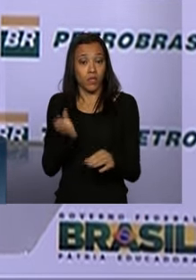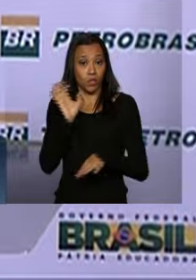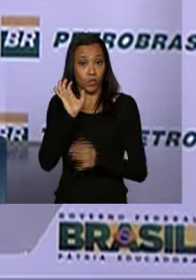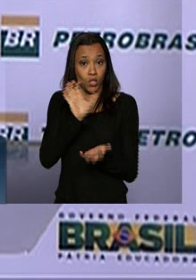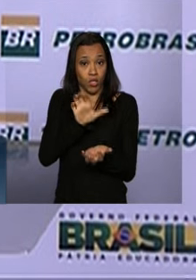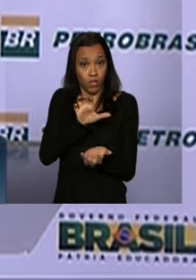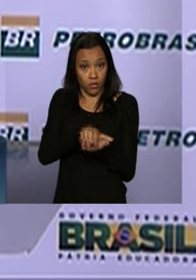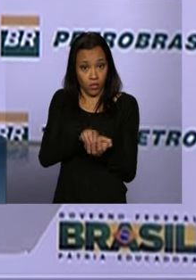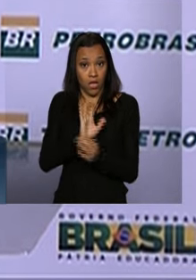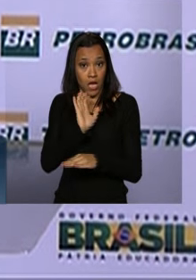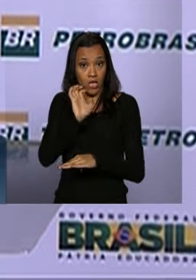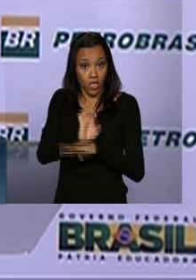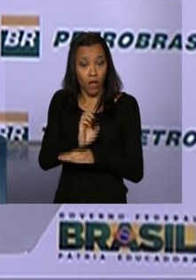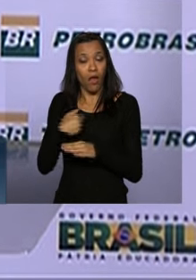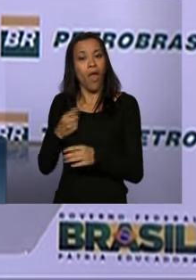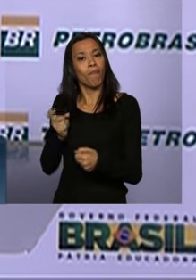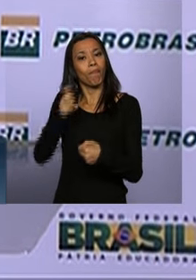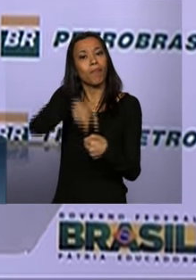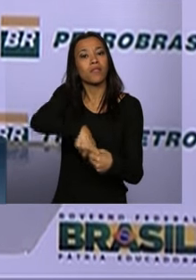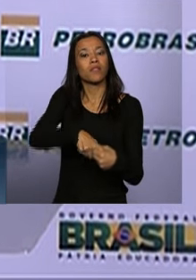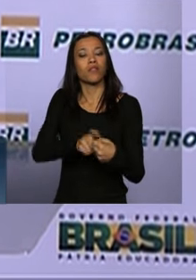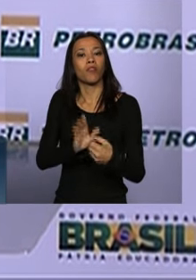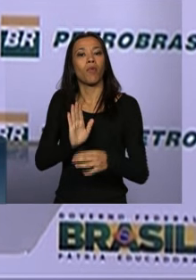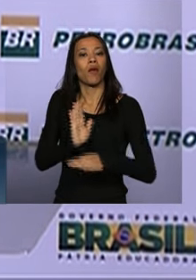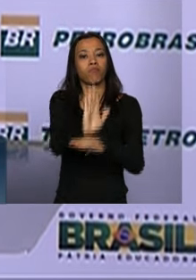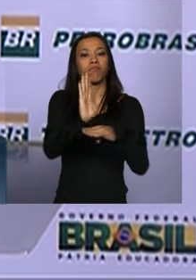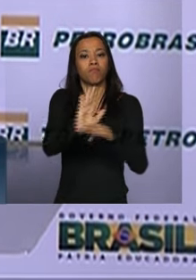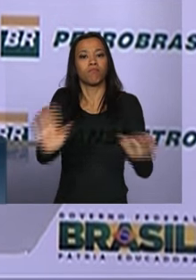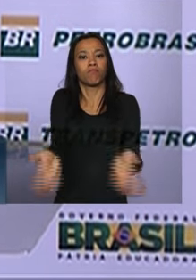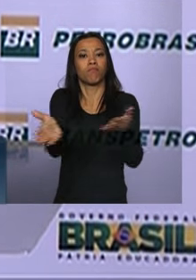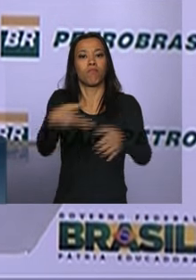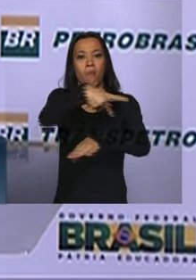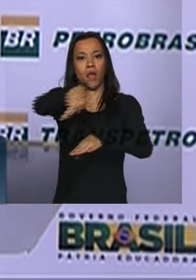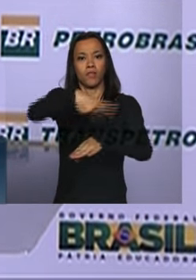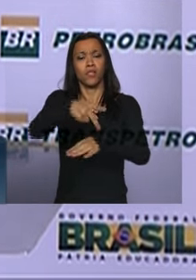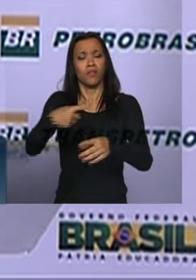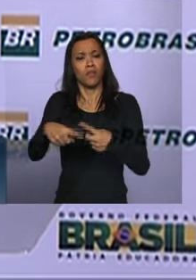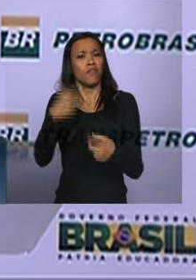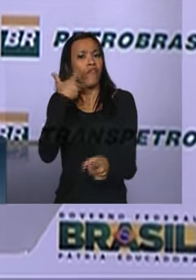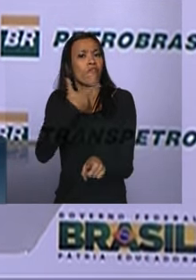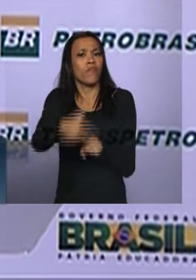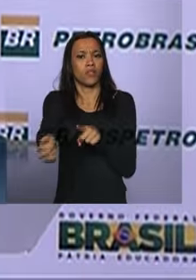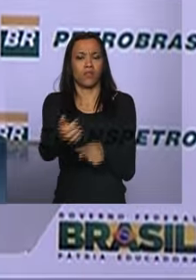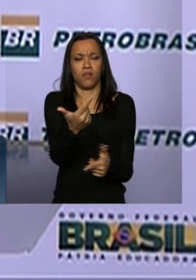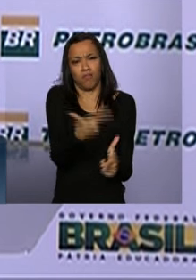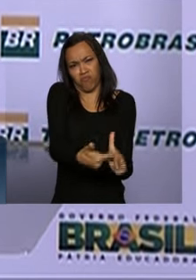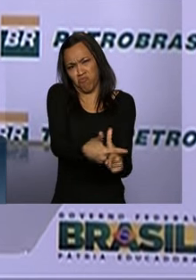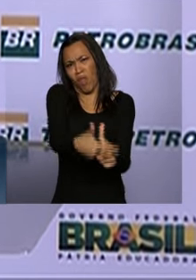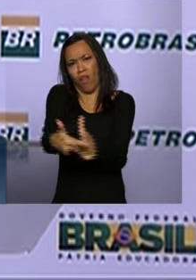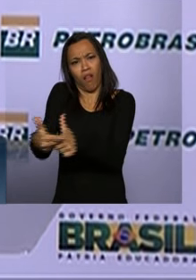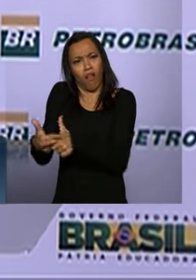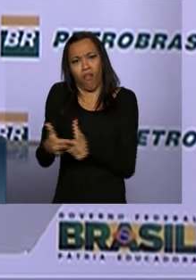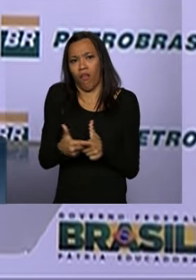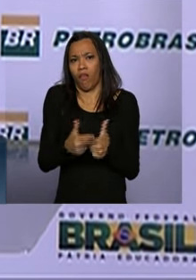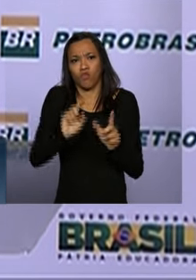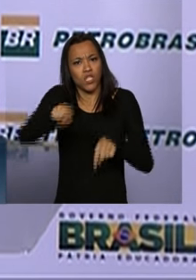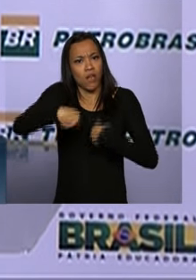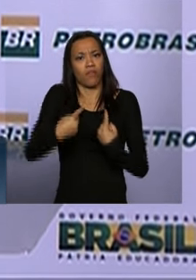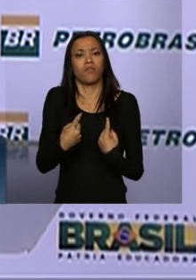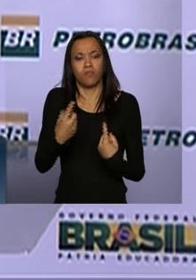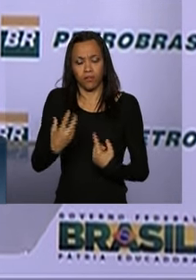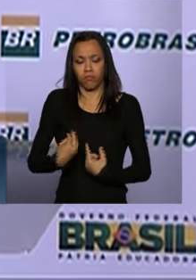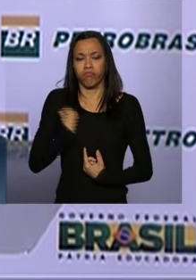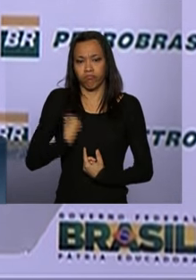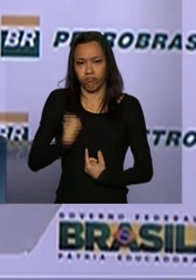ajudar o país com seu trabalho, com sua gente guerreira, a superar os desafios, para que a gente possa cada vez mais